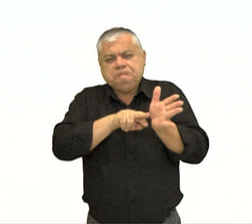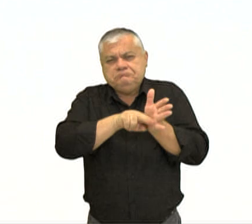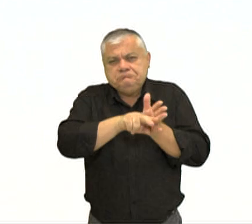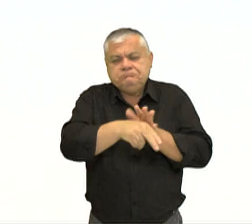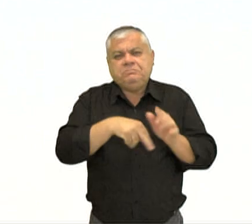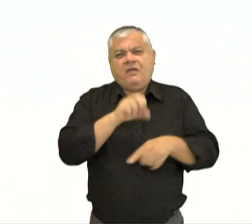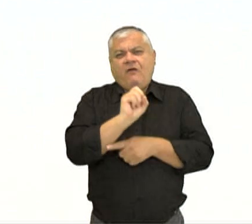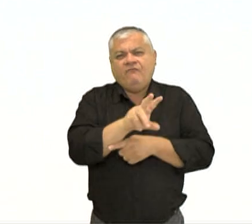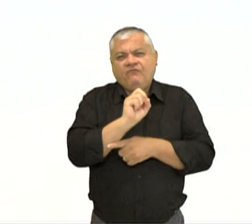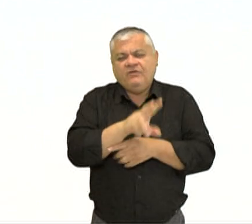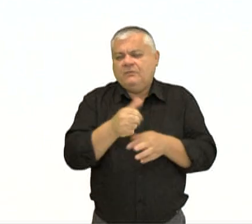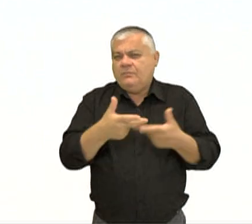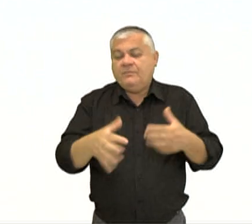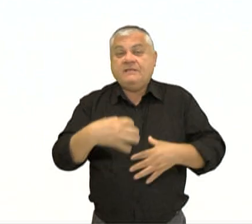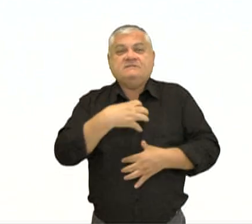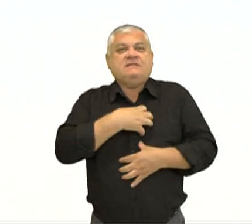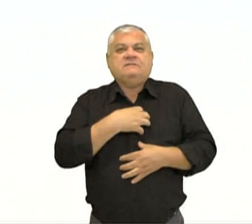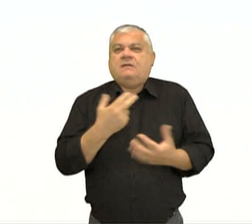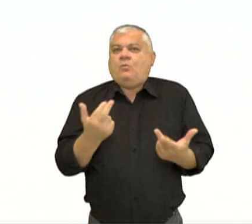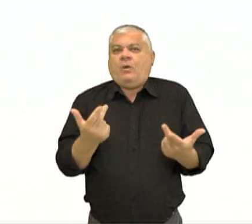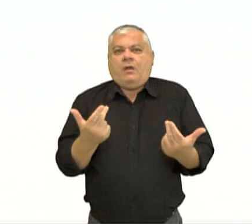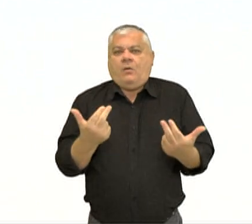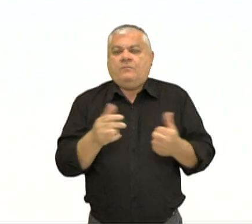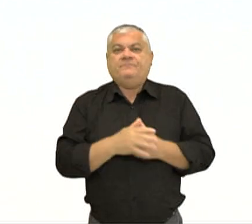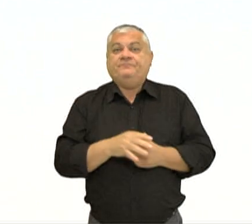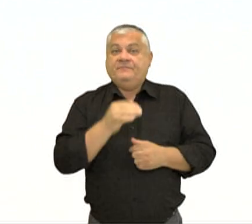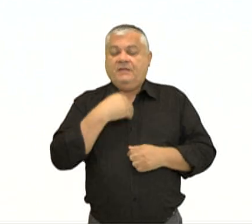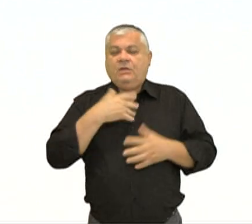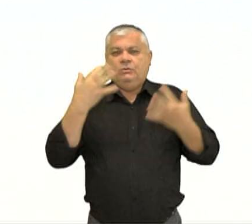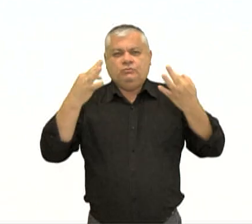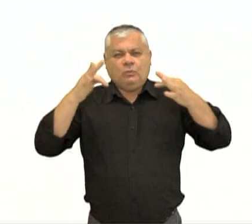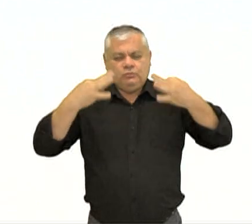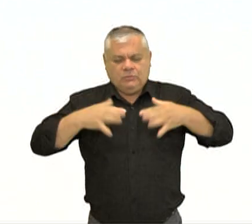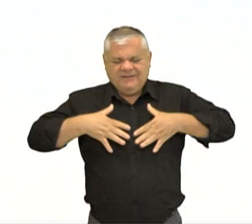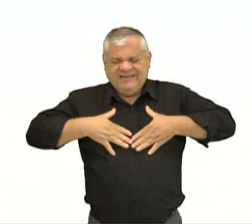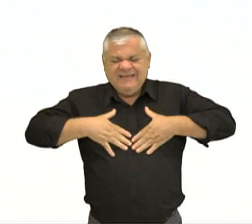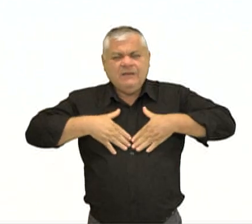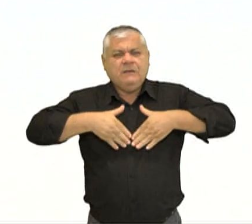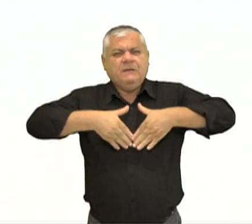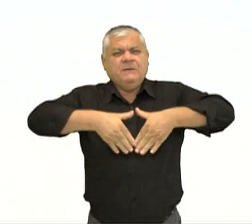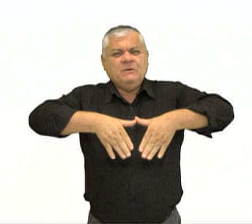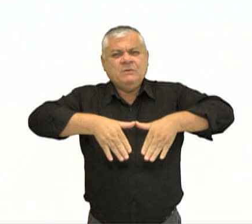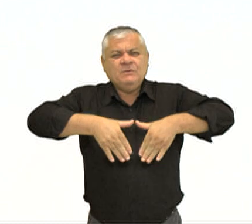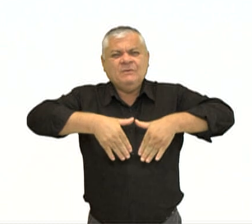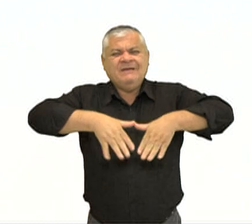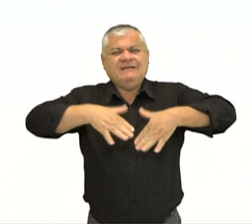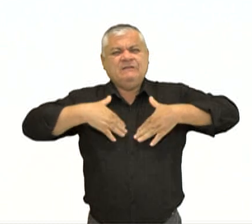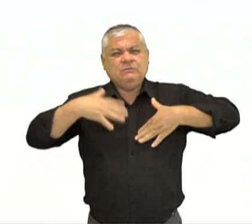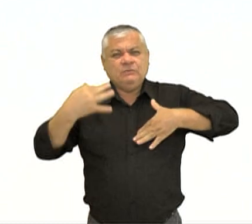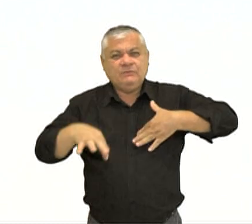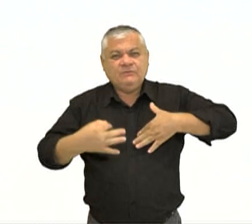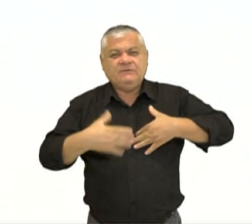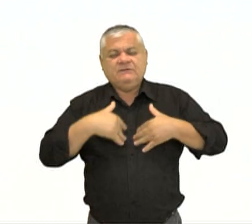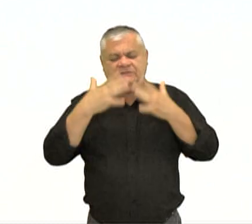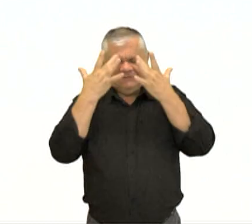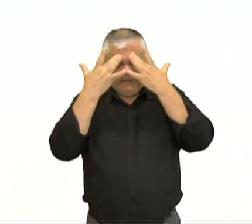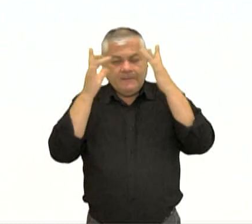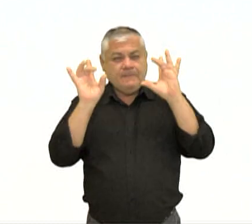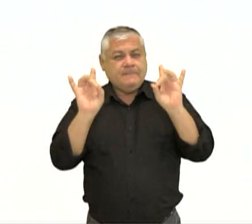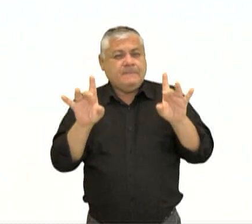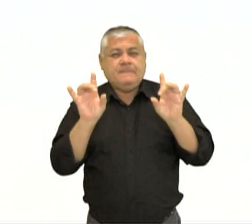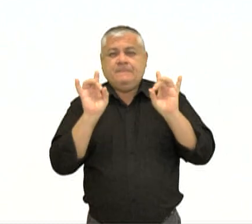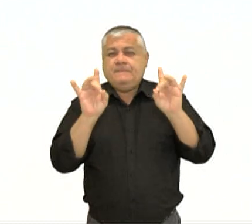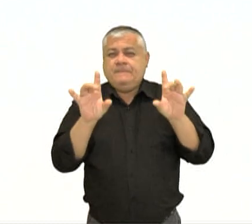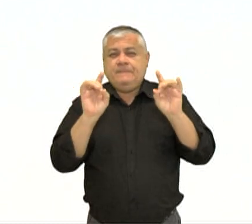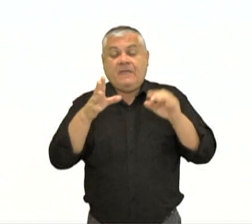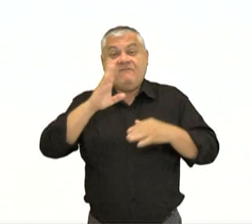os mesmos, que são eles: dor no peito, dor no tórax, dor de cabeça, muitas